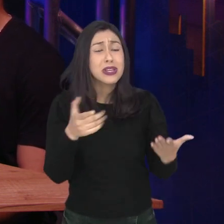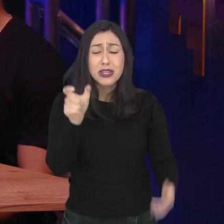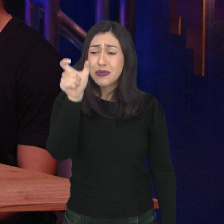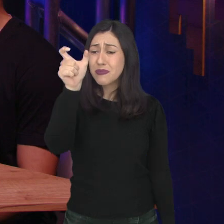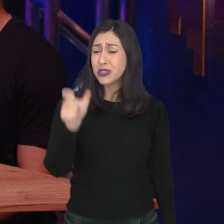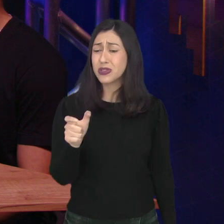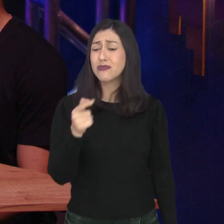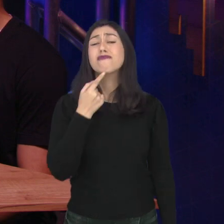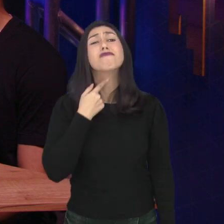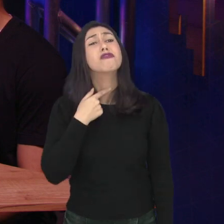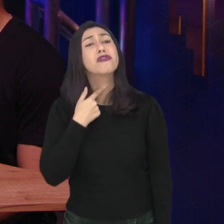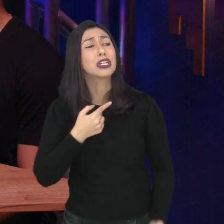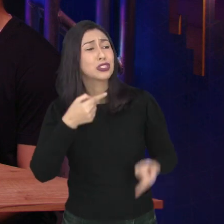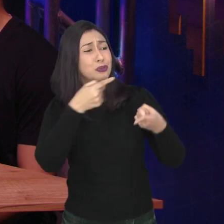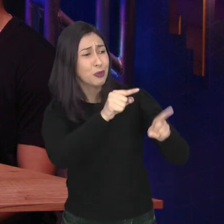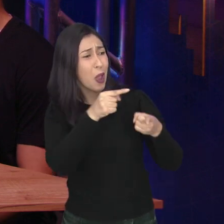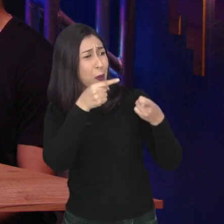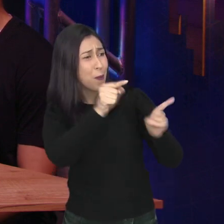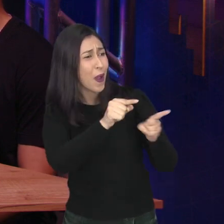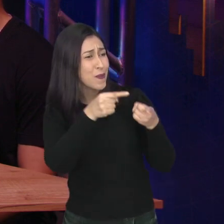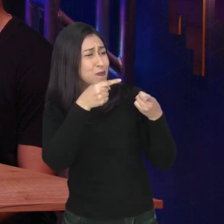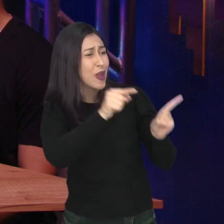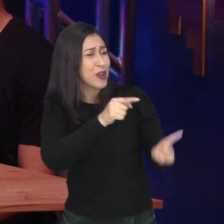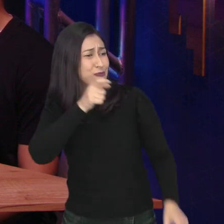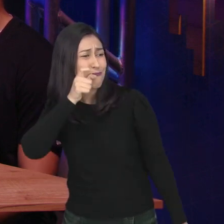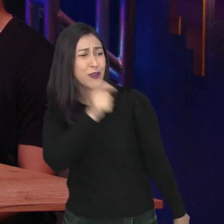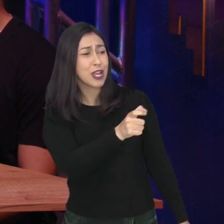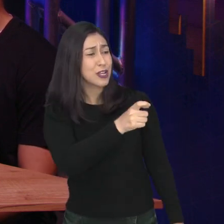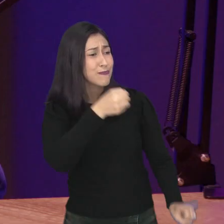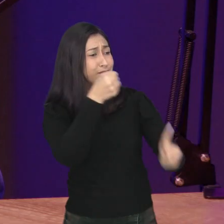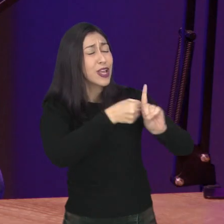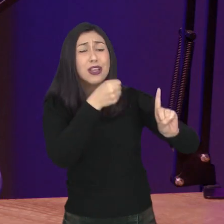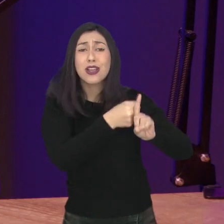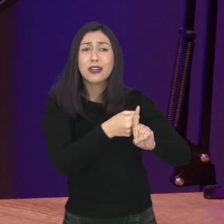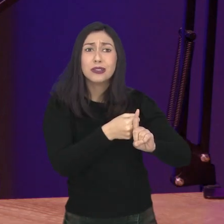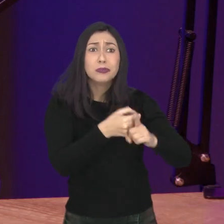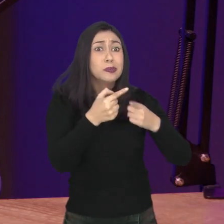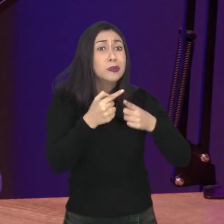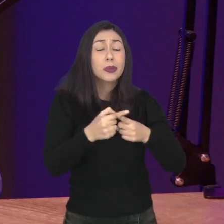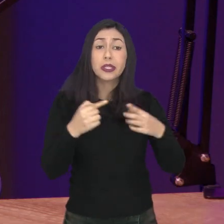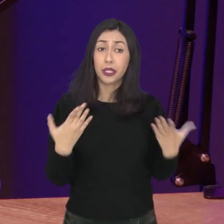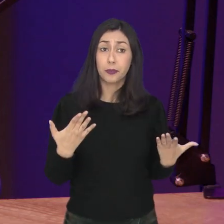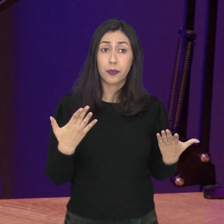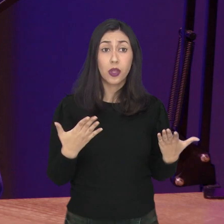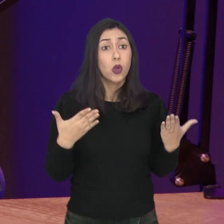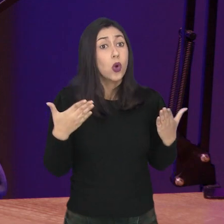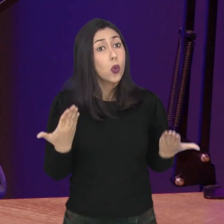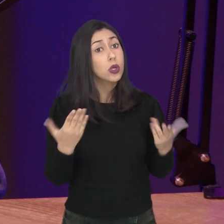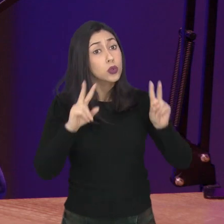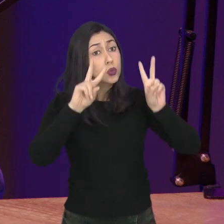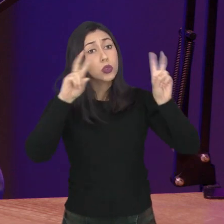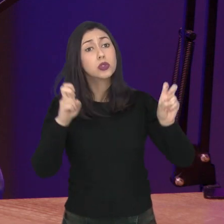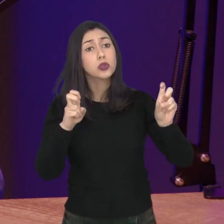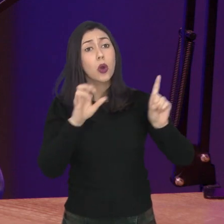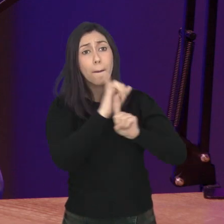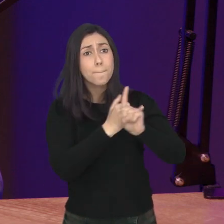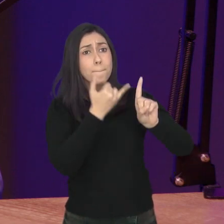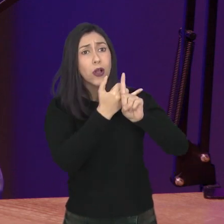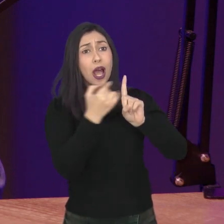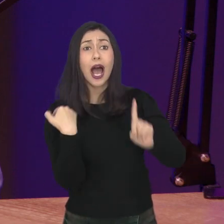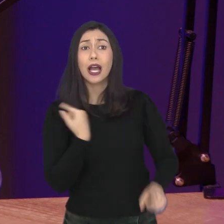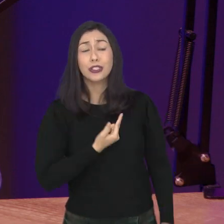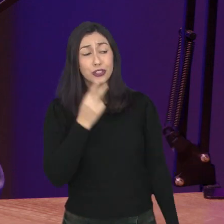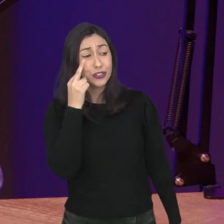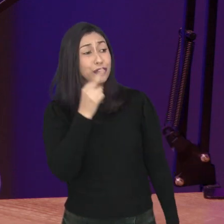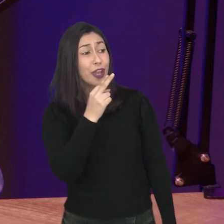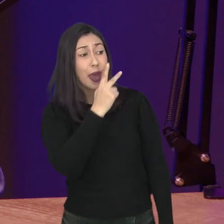que uma pessoa sente necessidade, né, de agredir a outra, de fazer esse bullying, né? Porque quando a gente fala de bullying, muitas vezes a gente olha muito